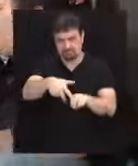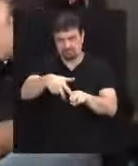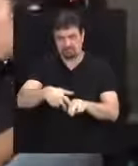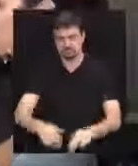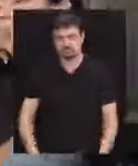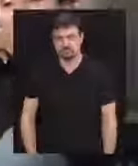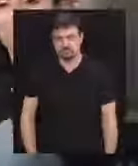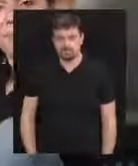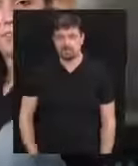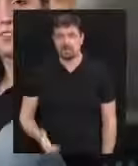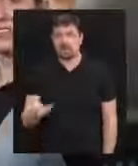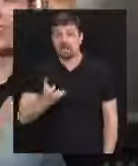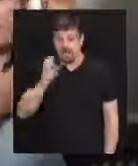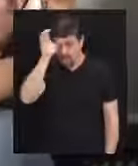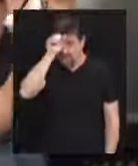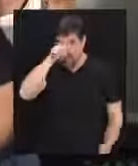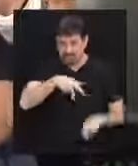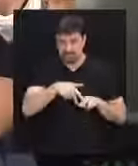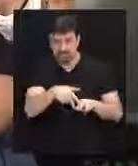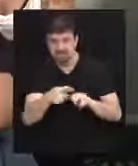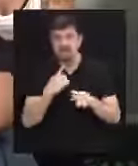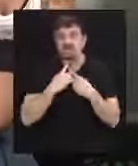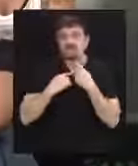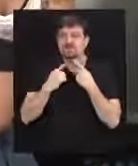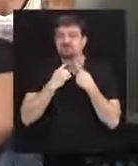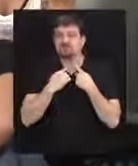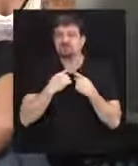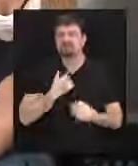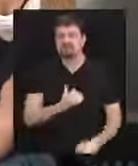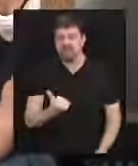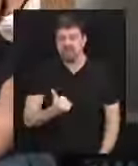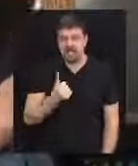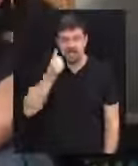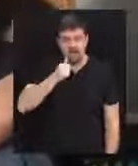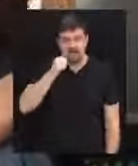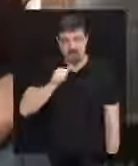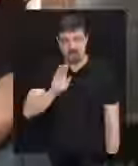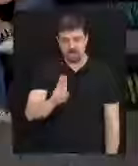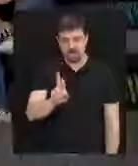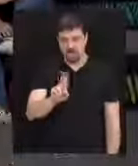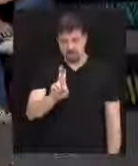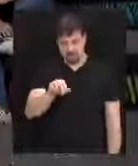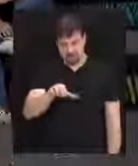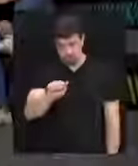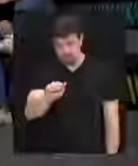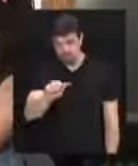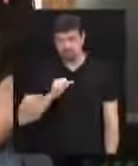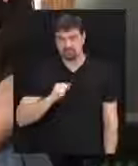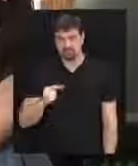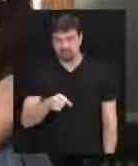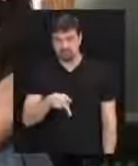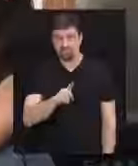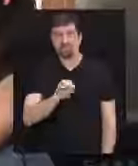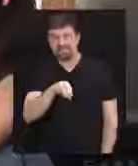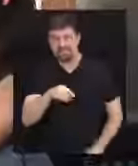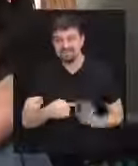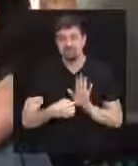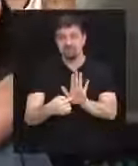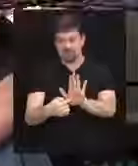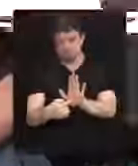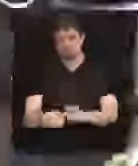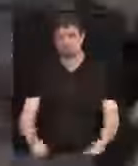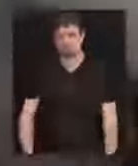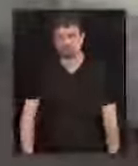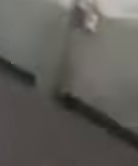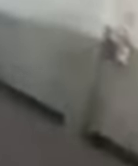vamos lá. Demorou. Pra você que tá aprendendo a andar de skate, pra você que tem vontade, foi a Bruna que ajudou a gente e o Kim. Vamos ver o que eles fizeram, dá uma olhada